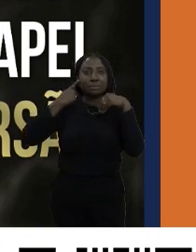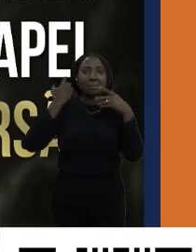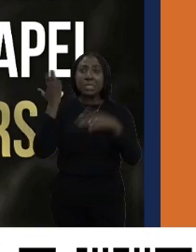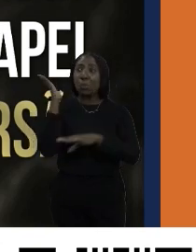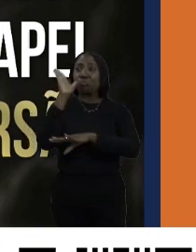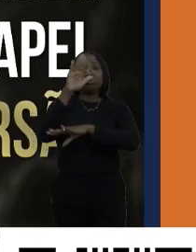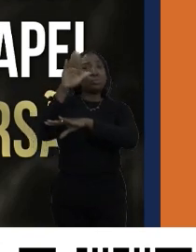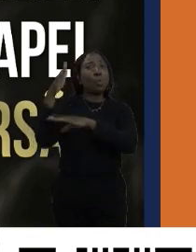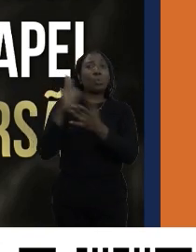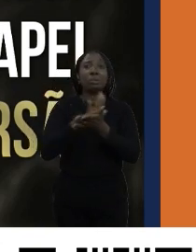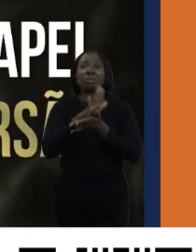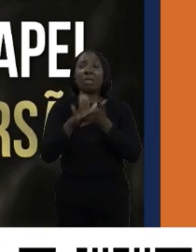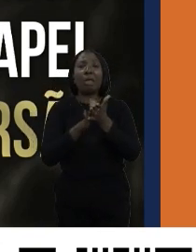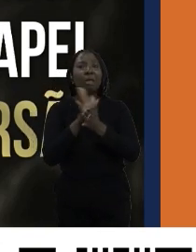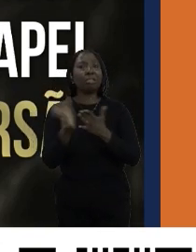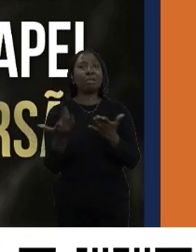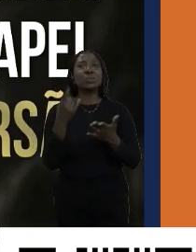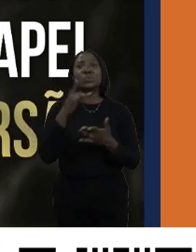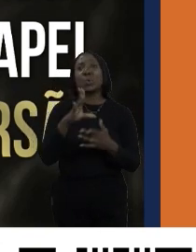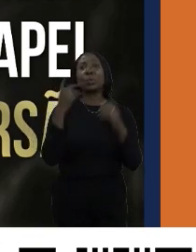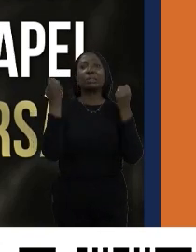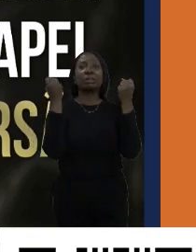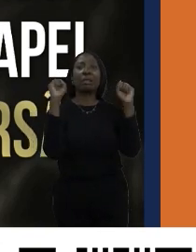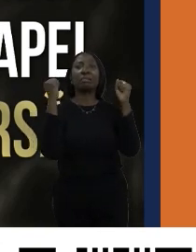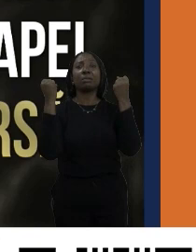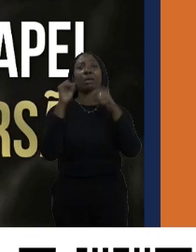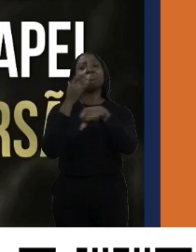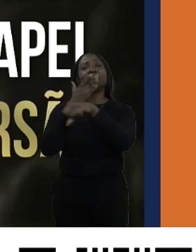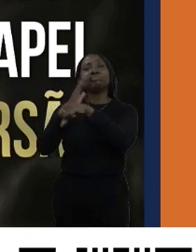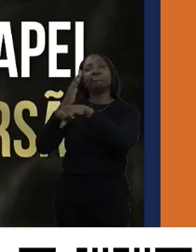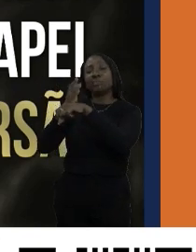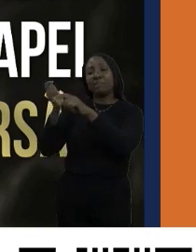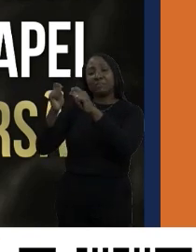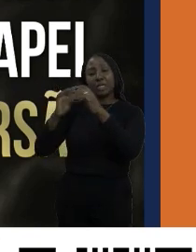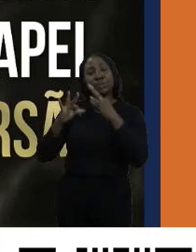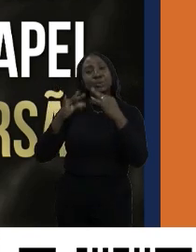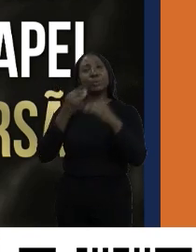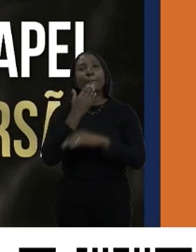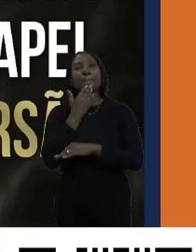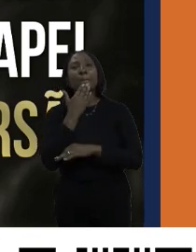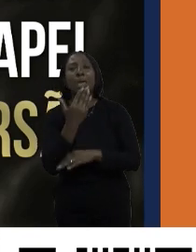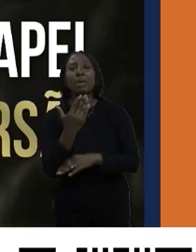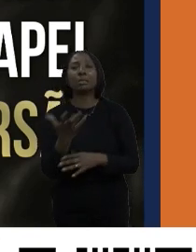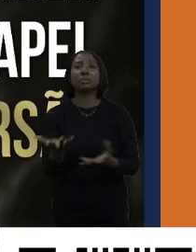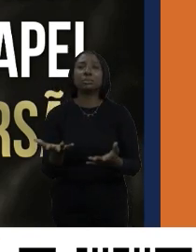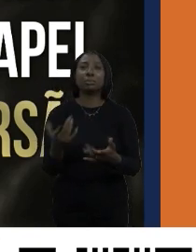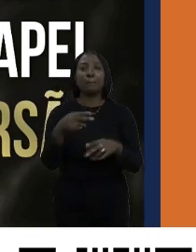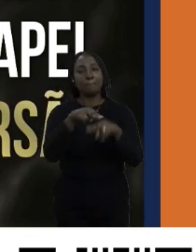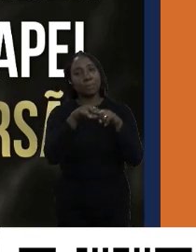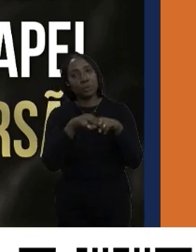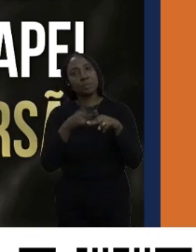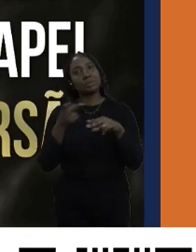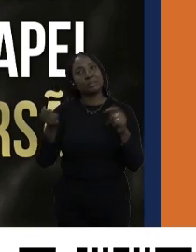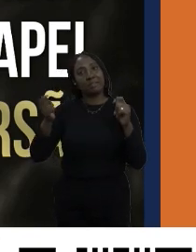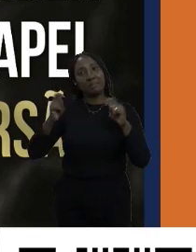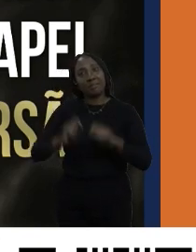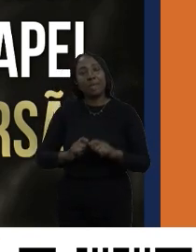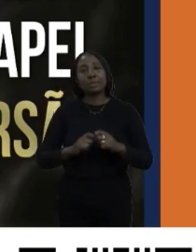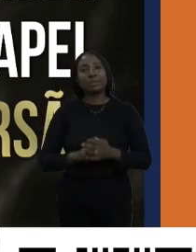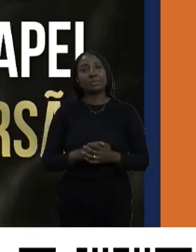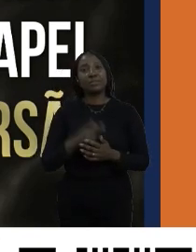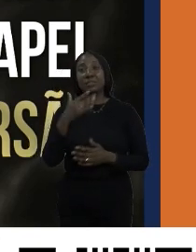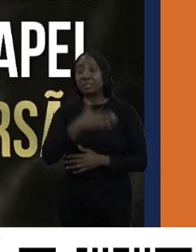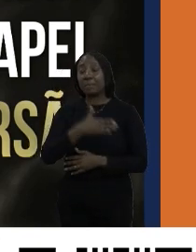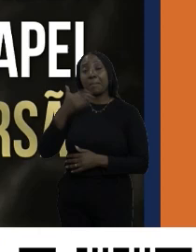Eu só tô aqui o primeiro a chegar, o último a sair. Eu faço tudo que você pede, mais um pouquinho e tal. Ele falou, justamente por isso que você faz, que você